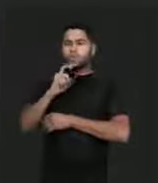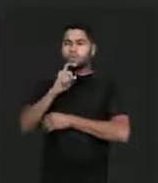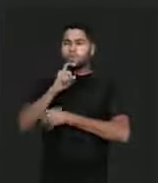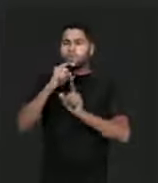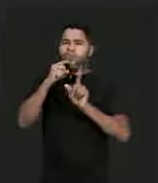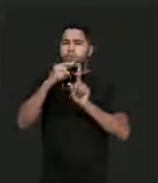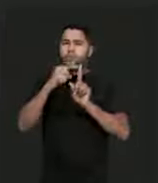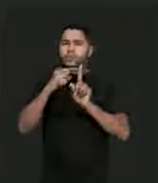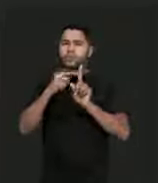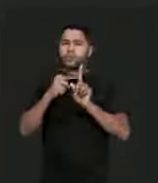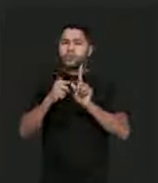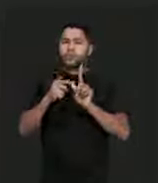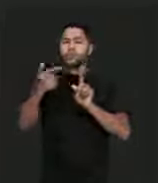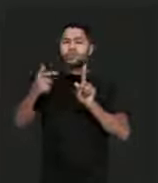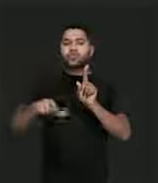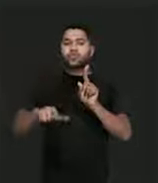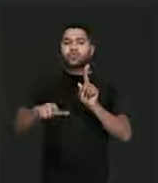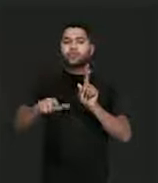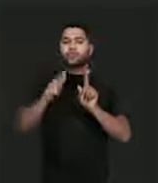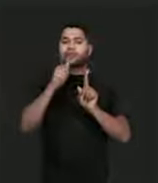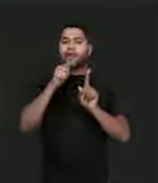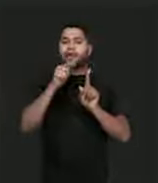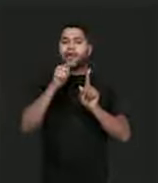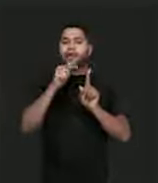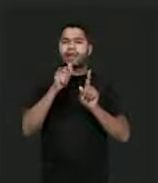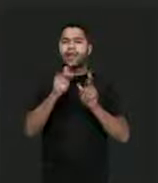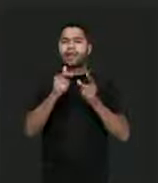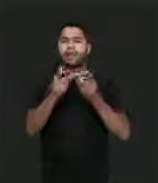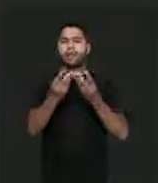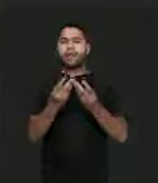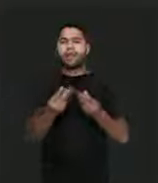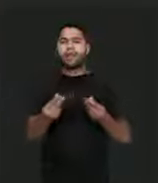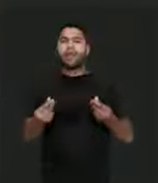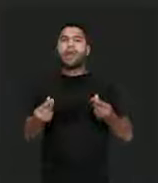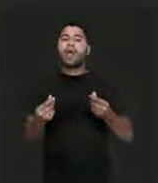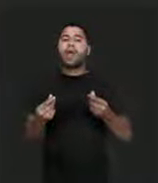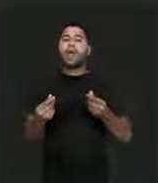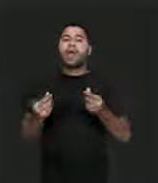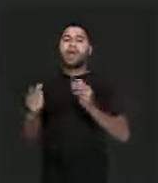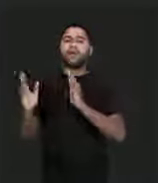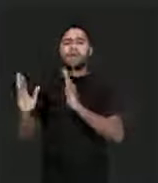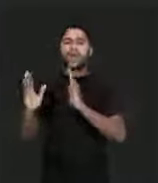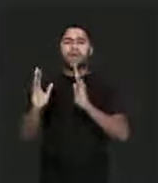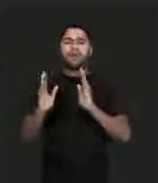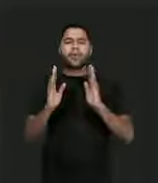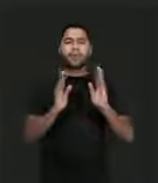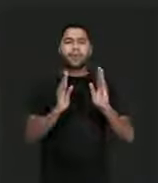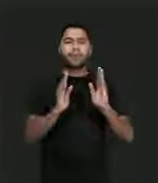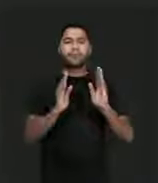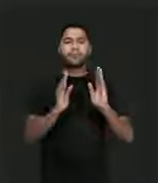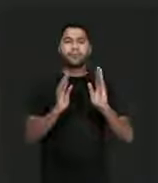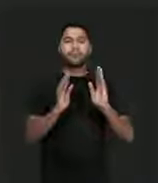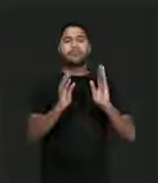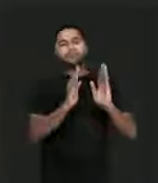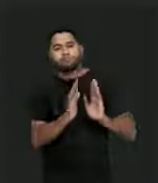ao estado líquido e assim completa-se um ciclo.